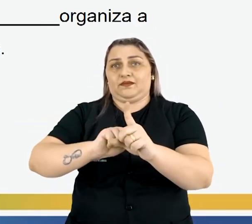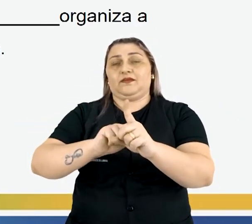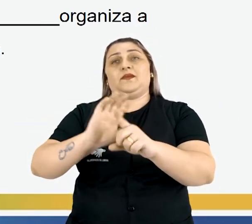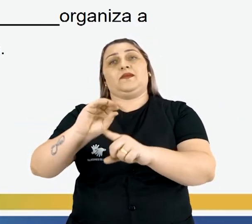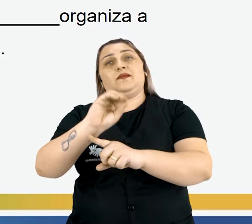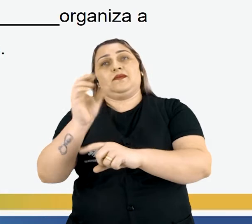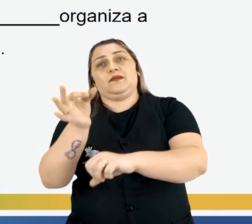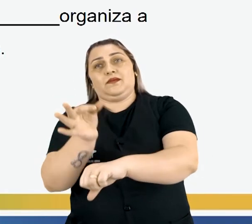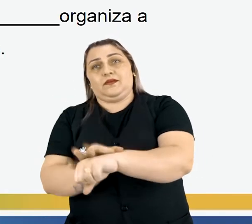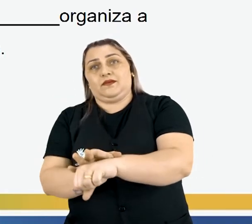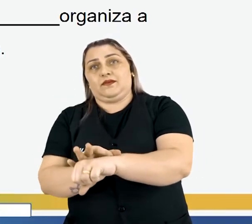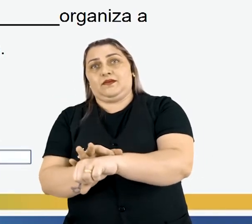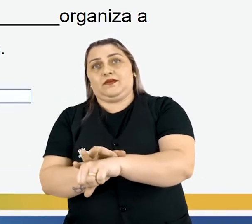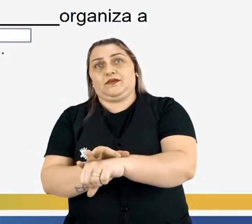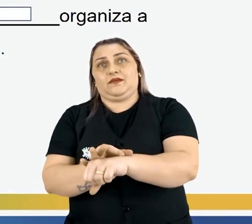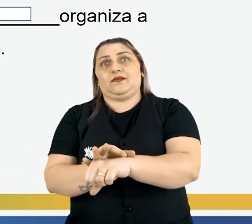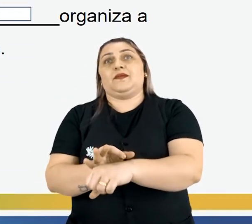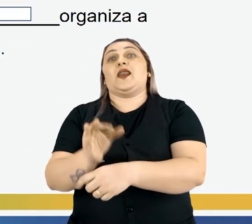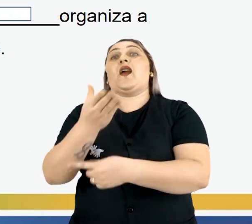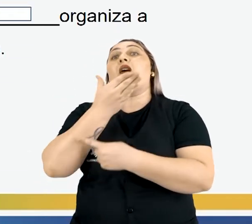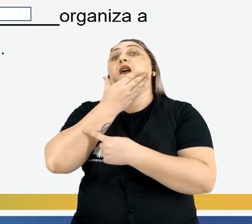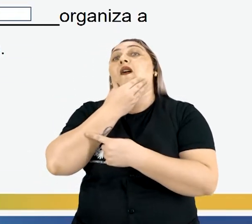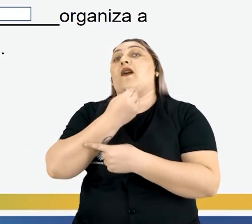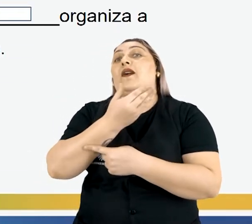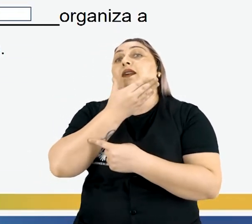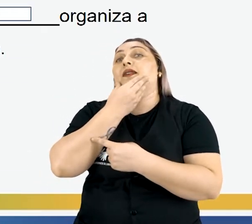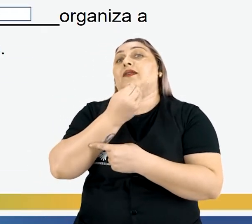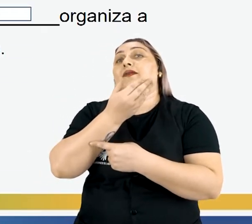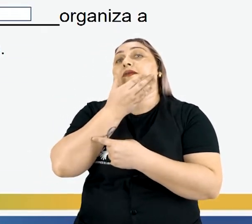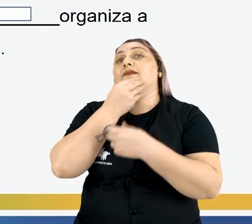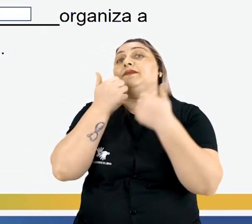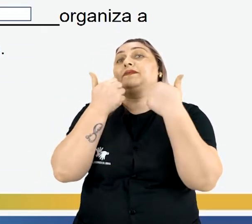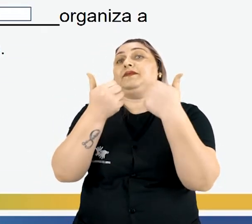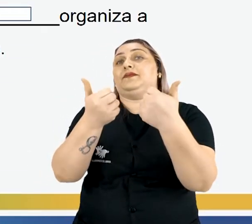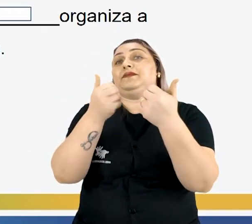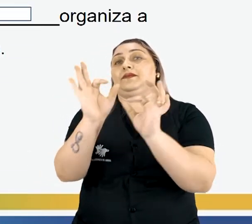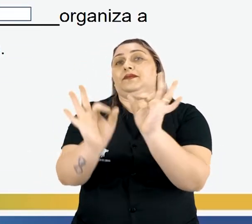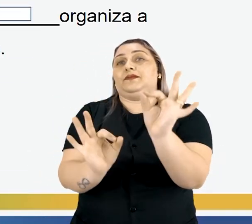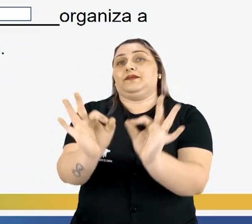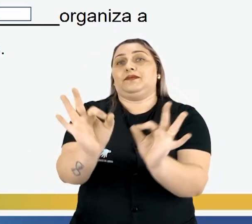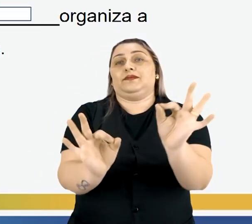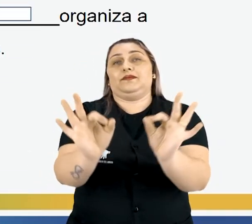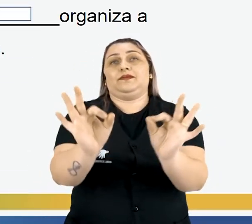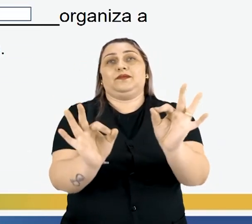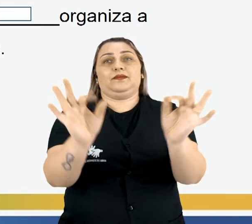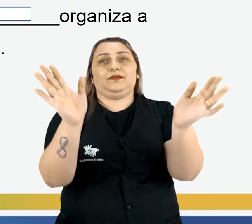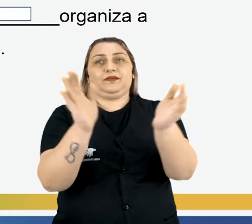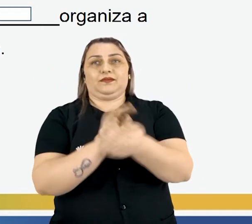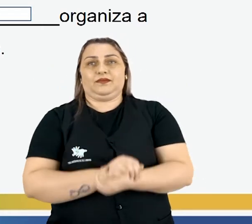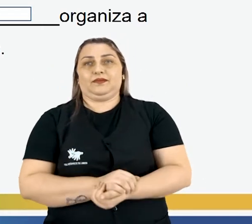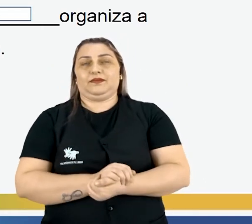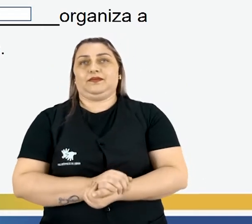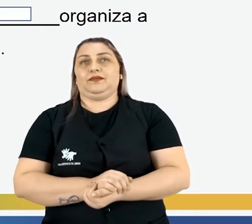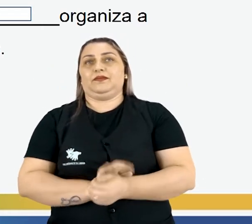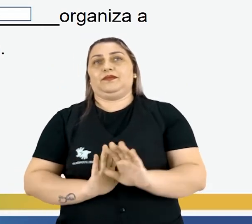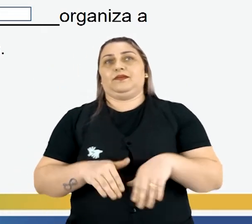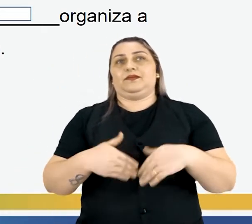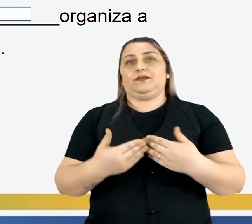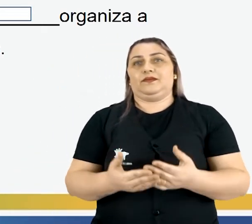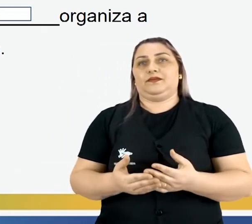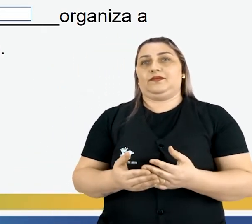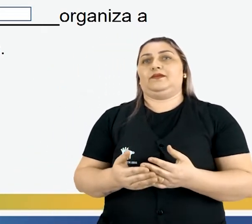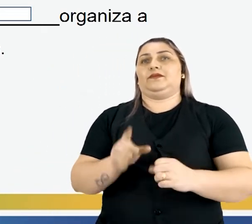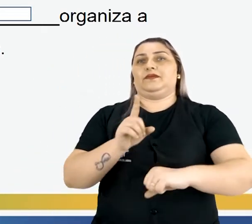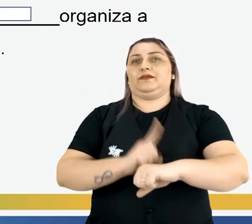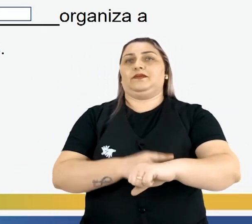relógio. Vamos lá? Quando o homem, né? Quando o homem organiza. Então, é o homem que ele vai